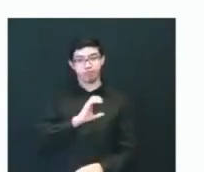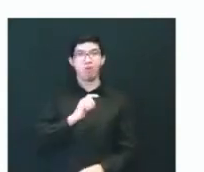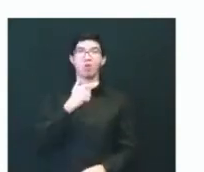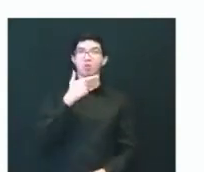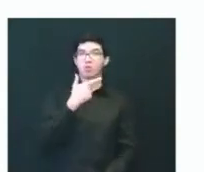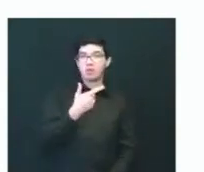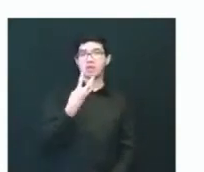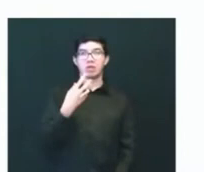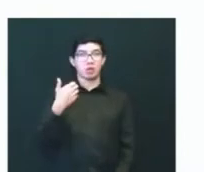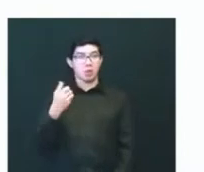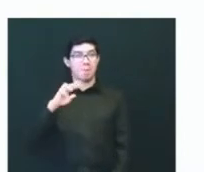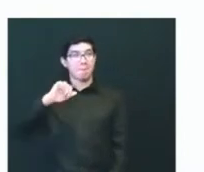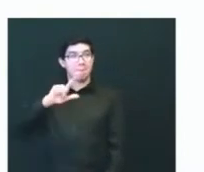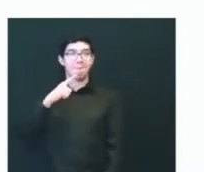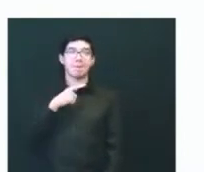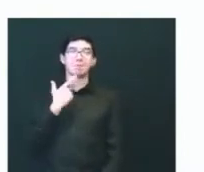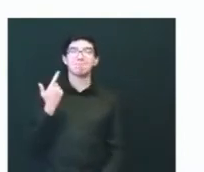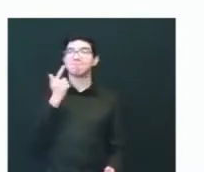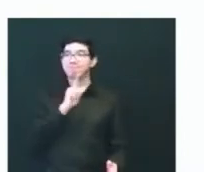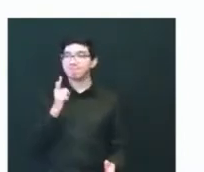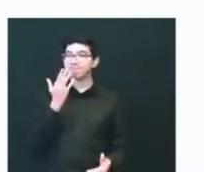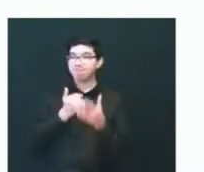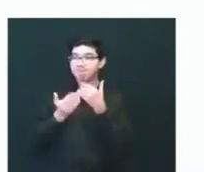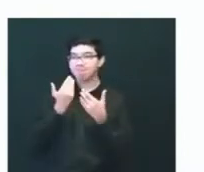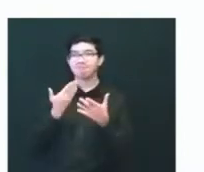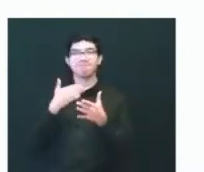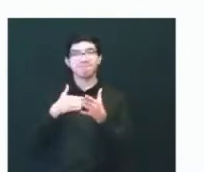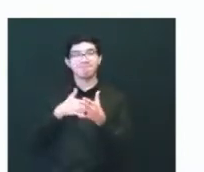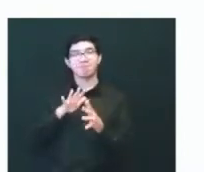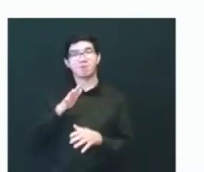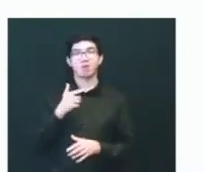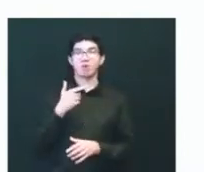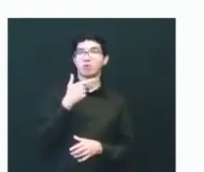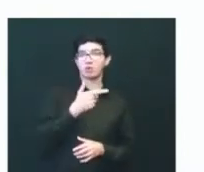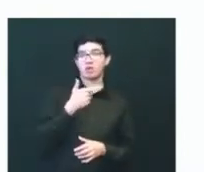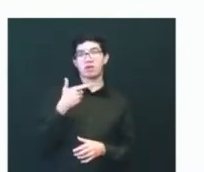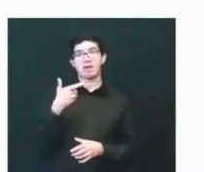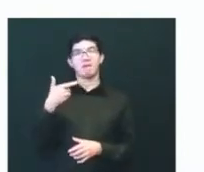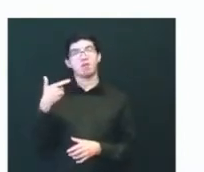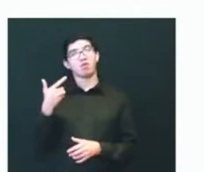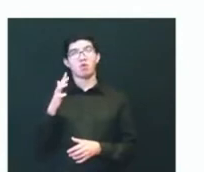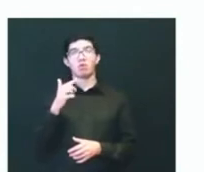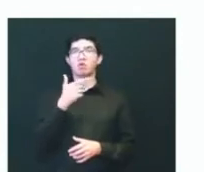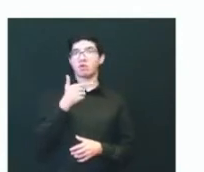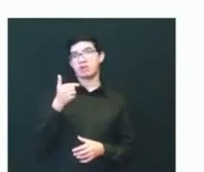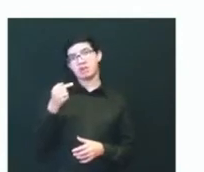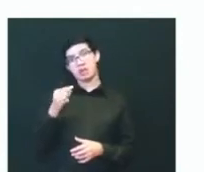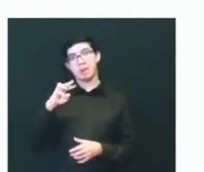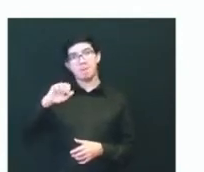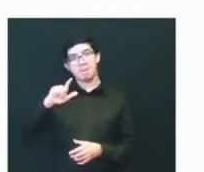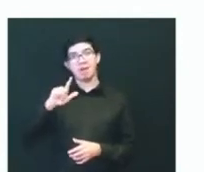231 mil tinham dificuldades para se alimentar, e desses pacientes, 222, 277 mil com algum grau